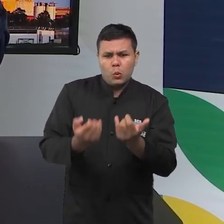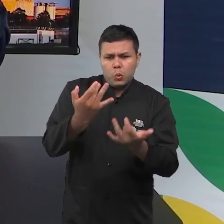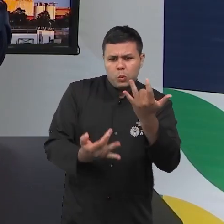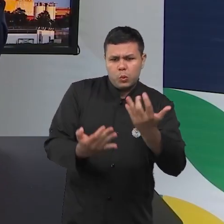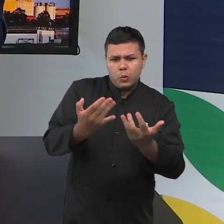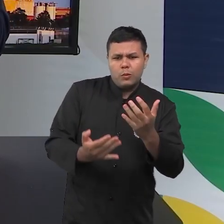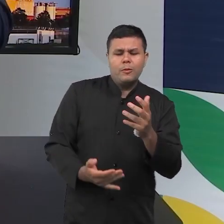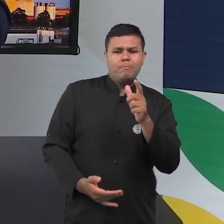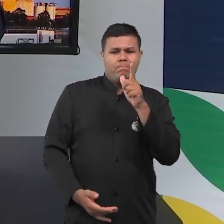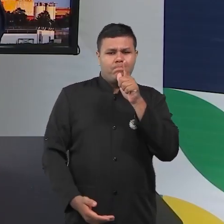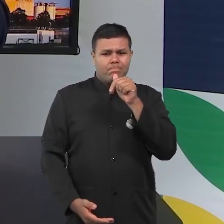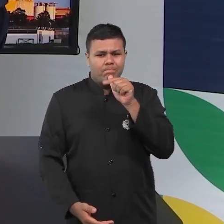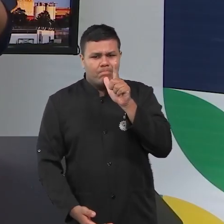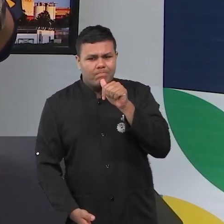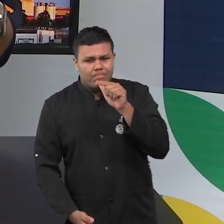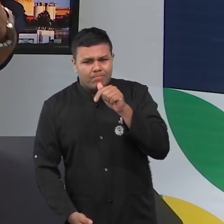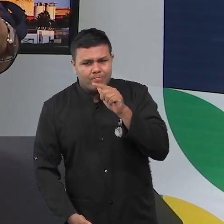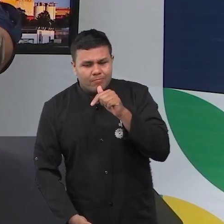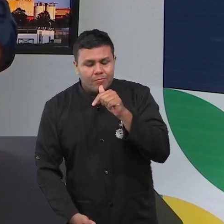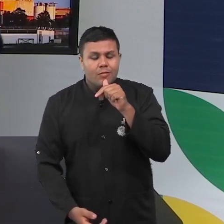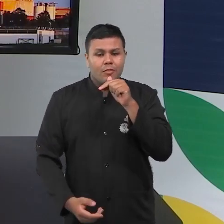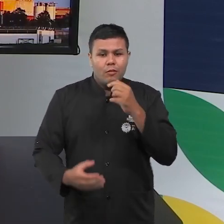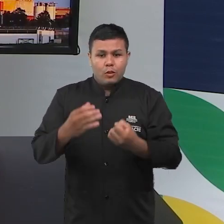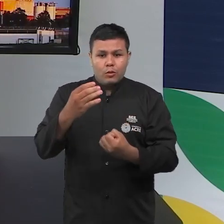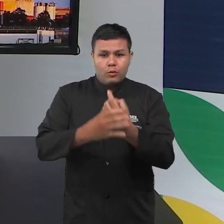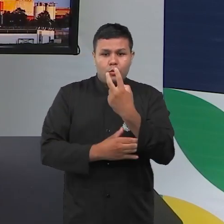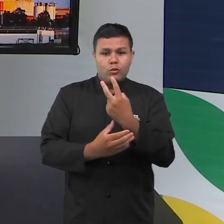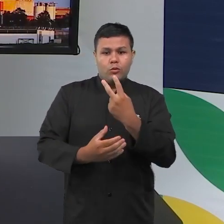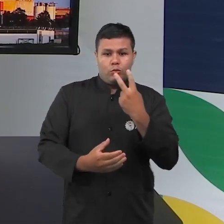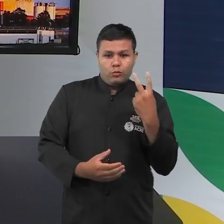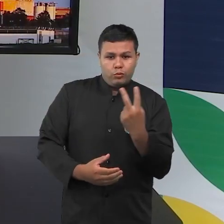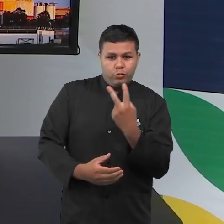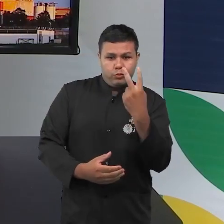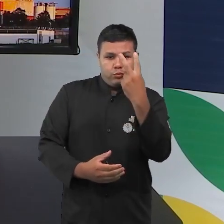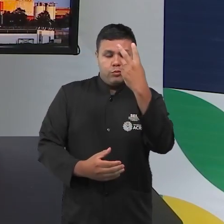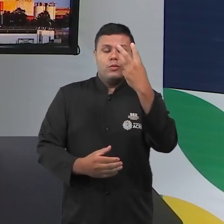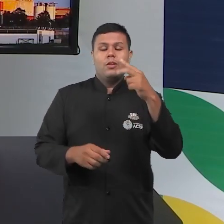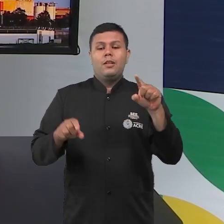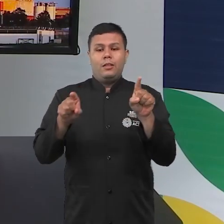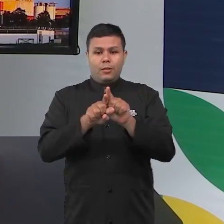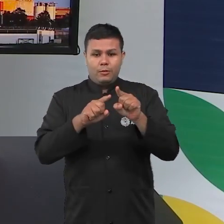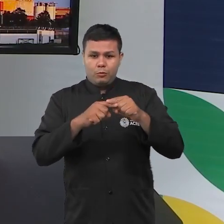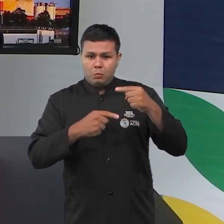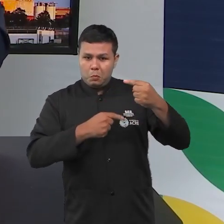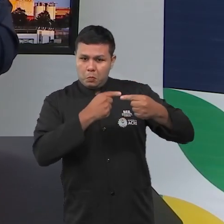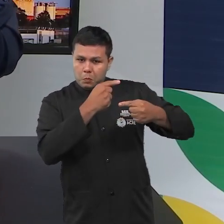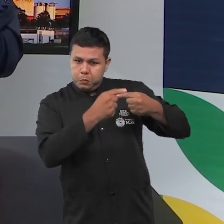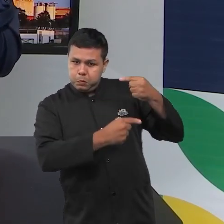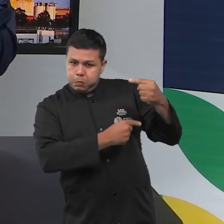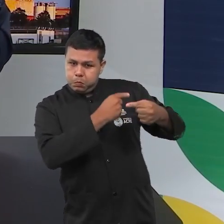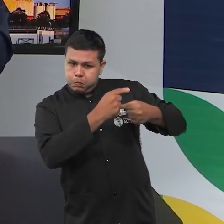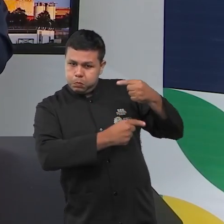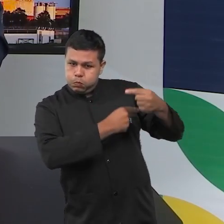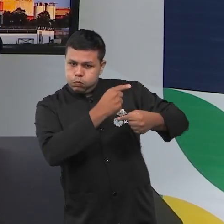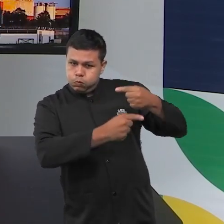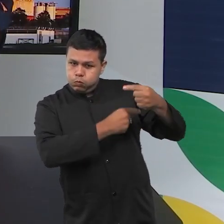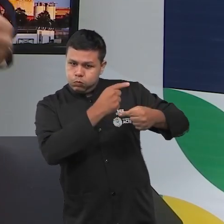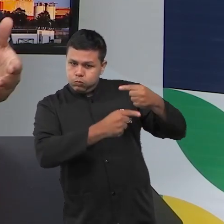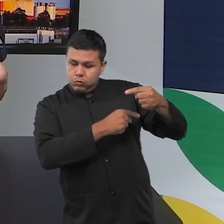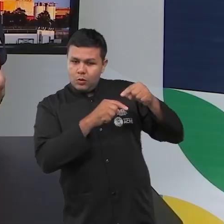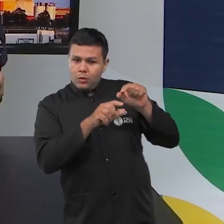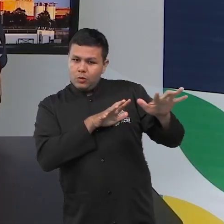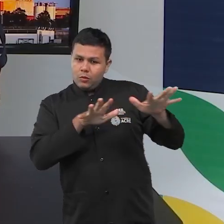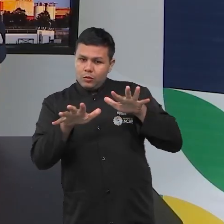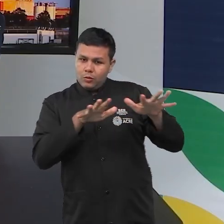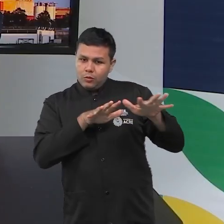águas, essas águas vão gerar vapores, esses vapores vão gerar turbinas, e aí nós vamos ter esse movimento de energia cinética